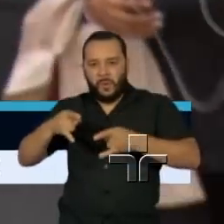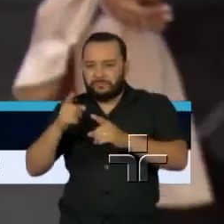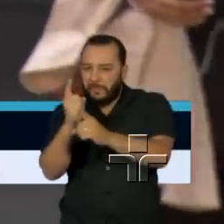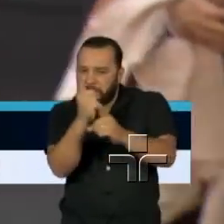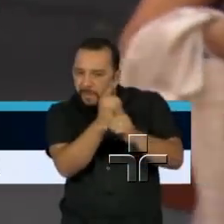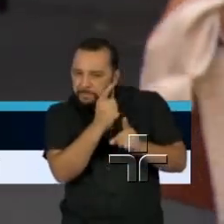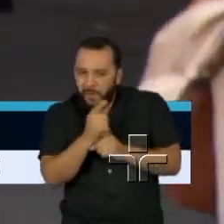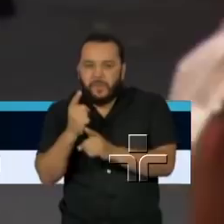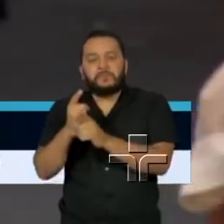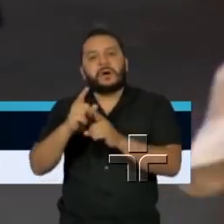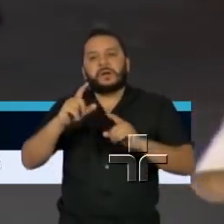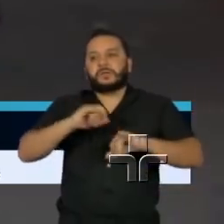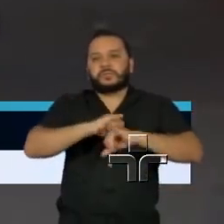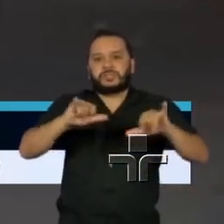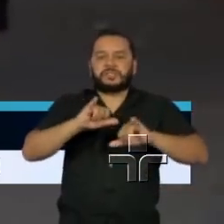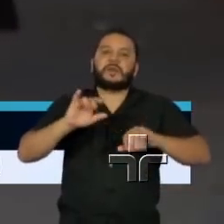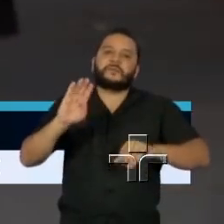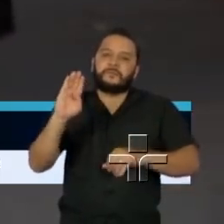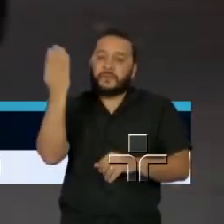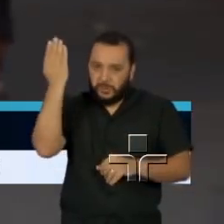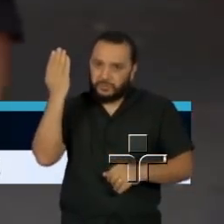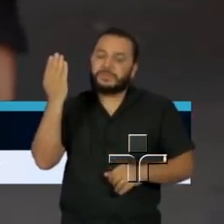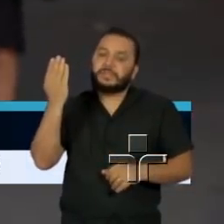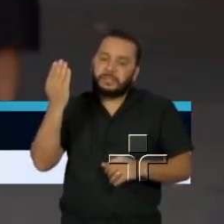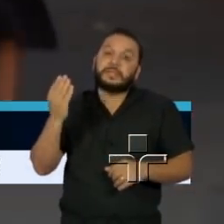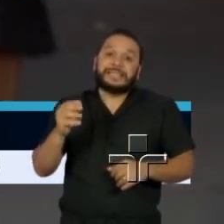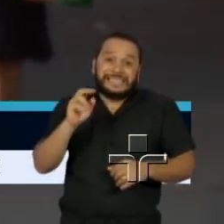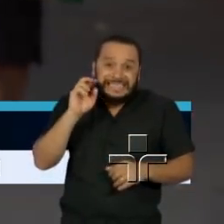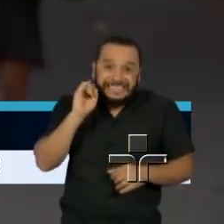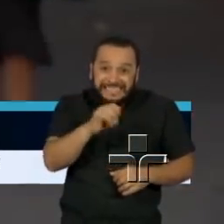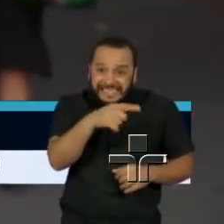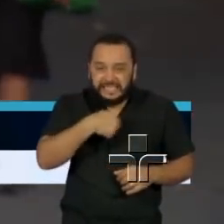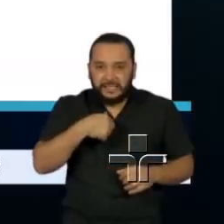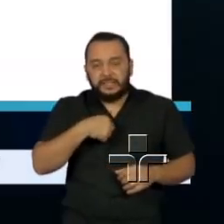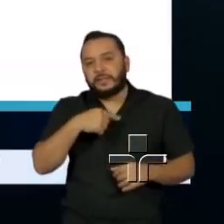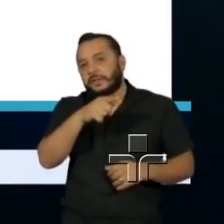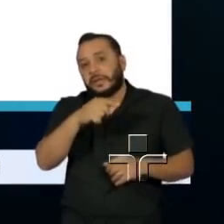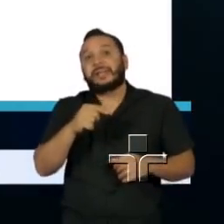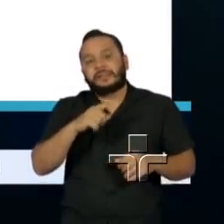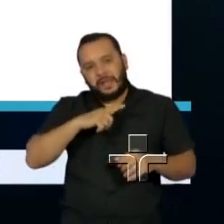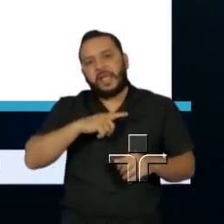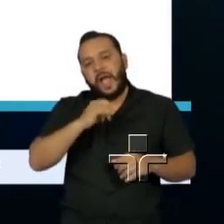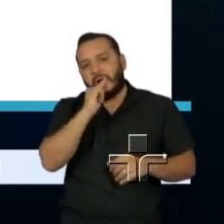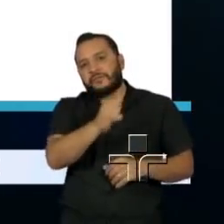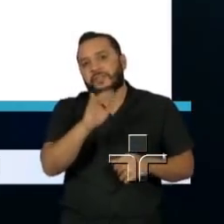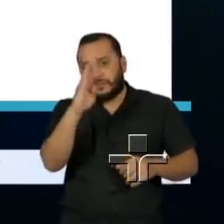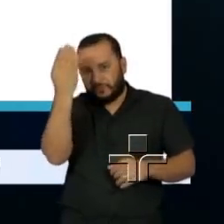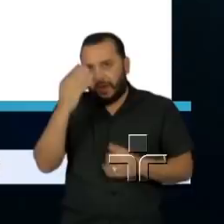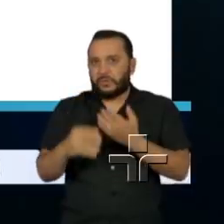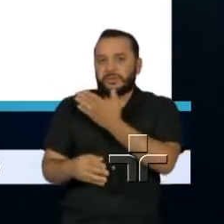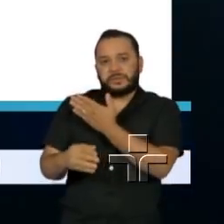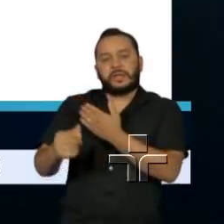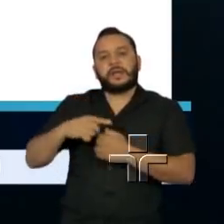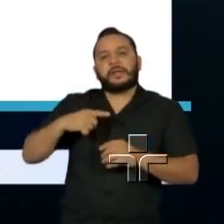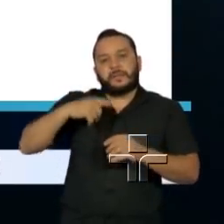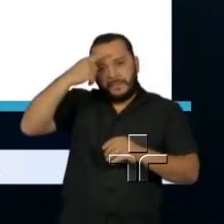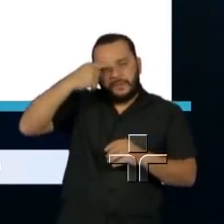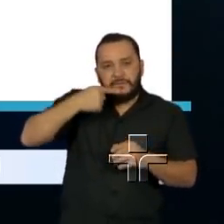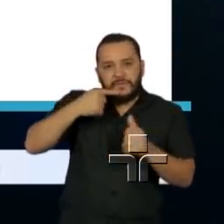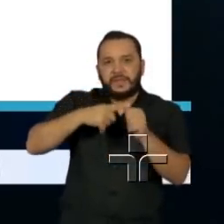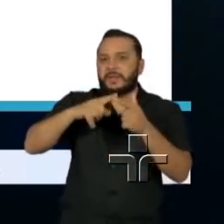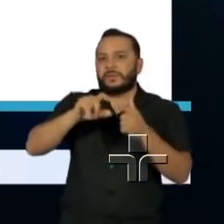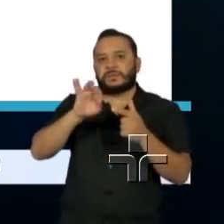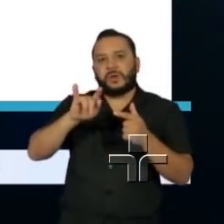têm a distribuição filtrada e contém um aviso de que aquele conteúdo é falso. Seja no feed, no perfil, nos stories